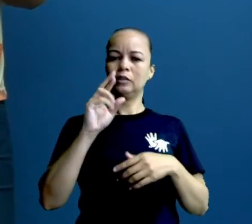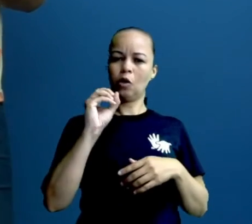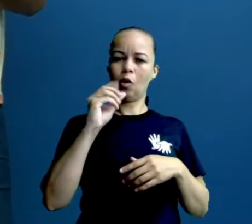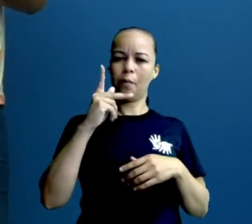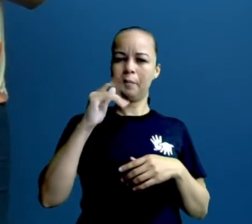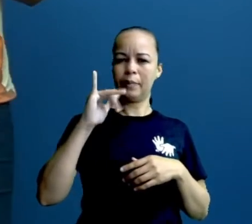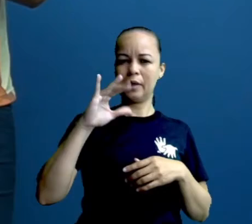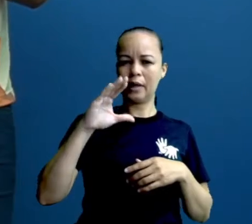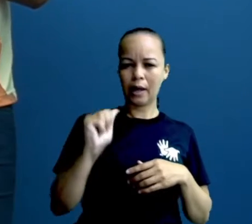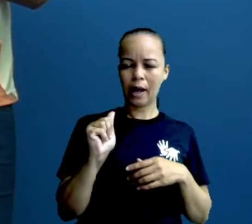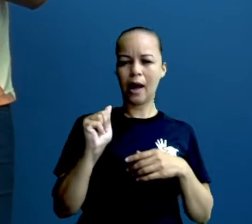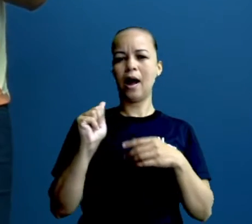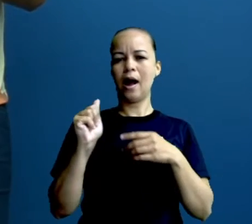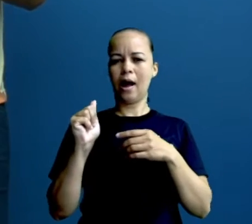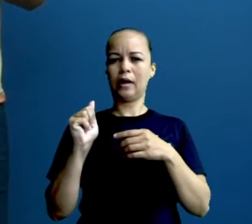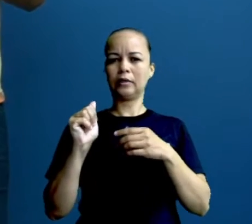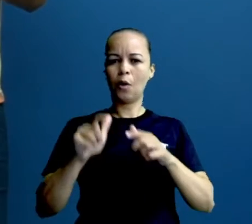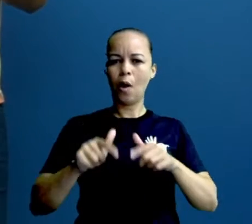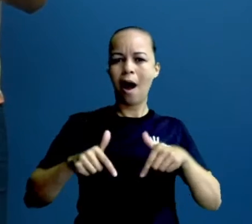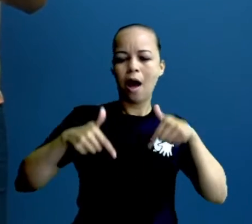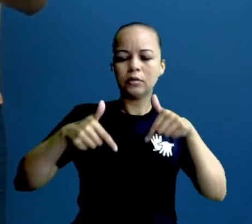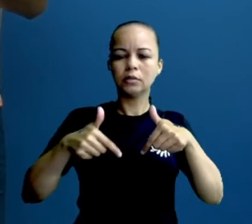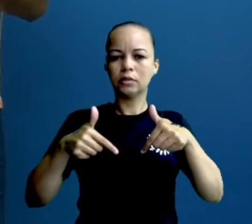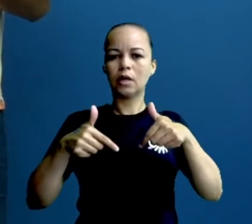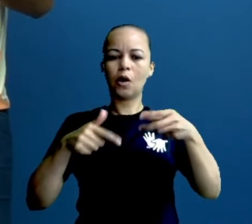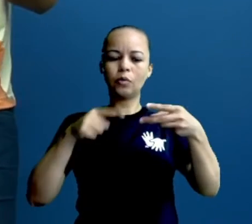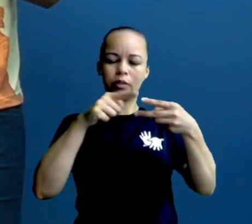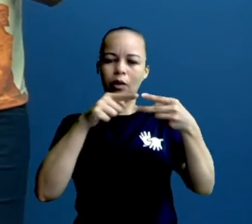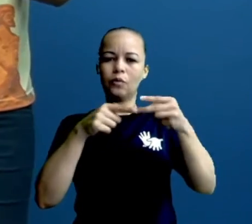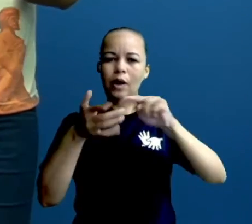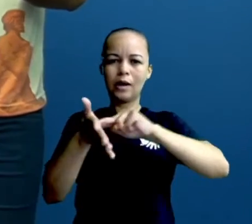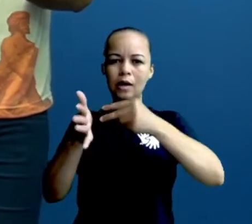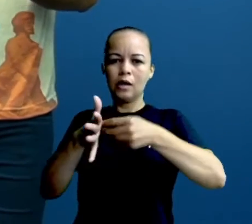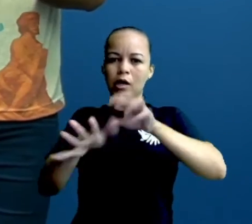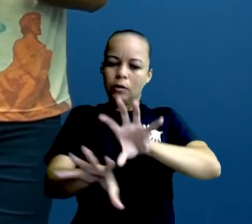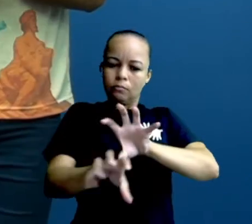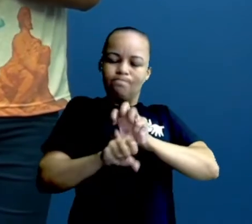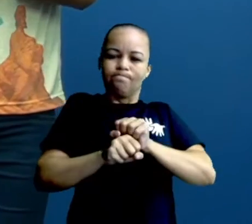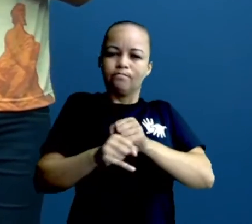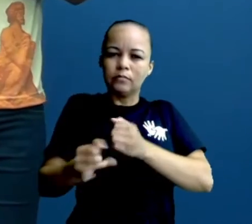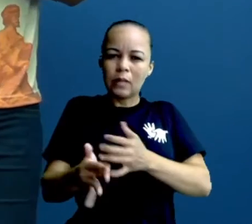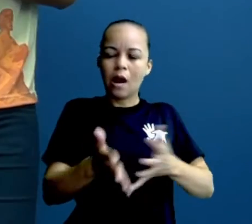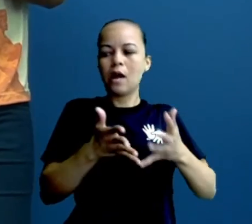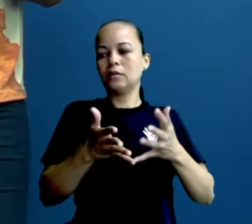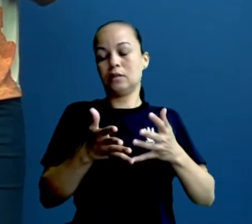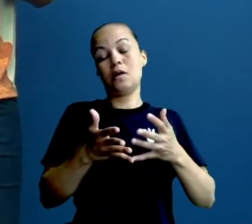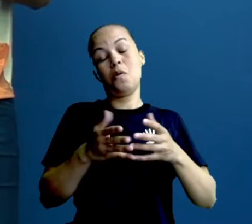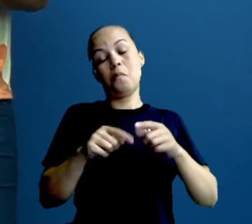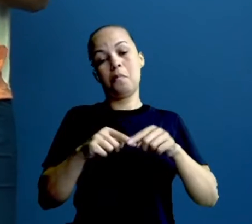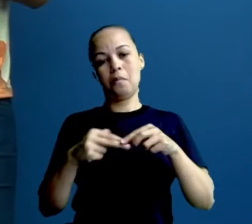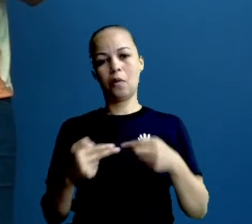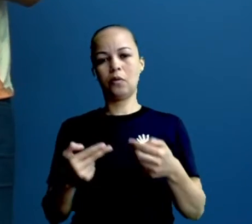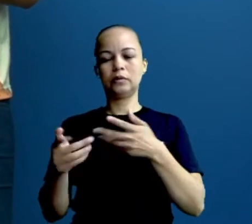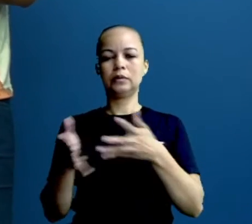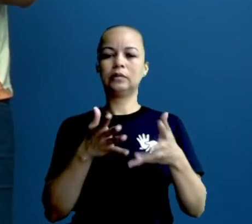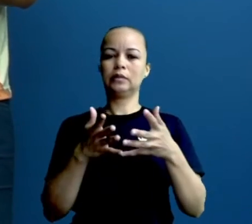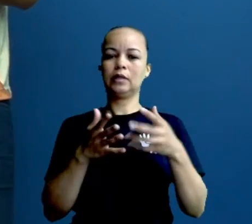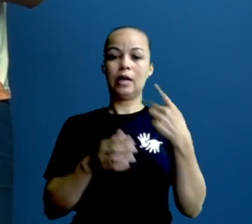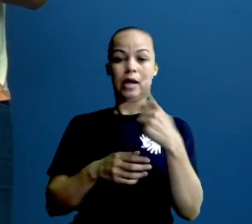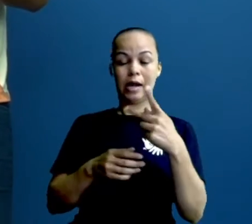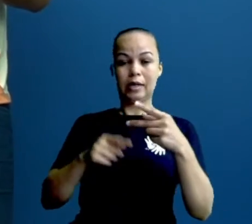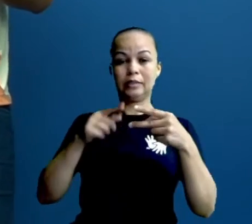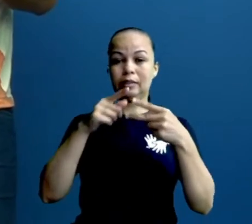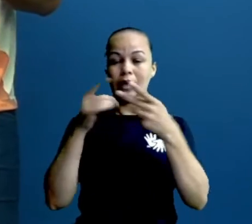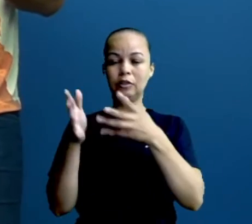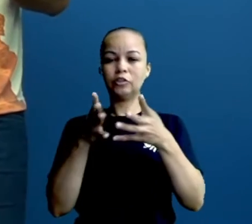significa ação, certo? Ou seja, significa atração. Portanto, as drogas psicotrópicas